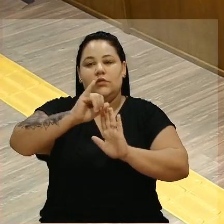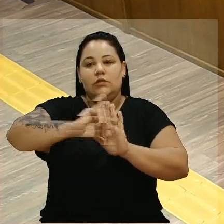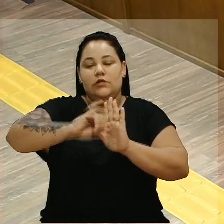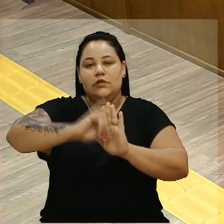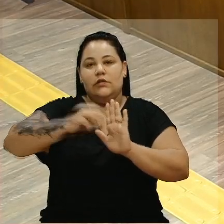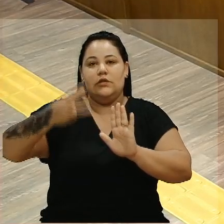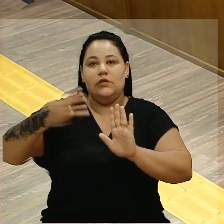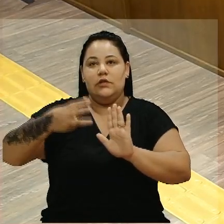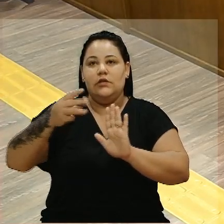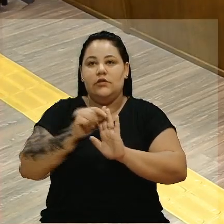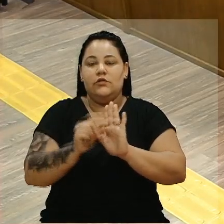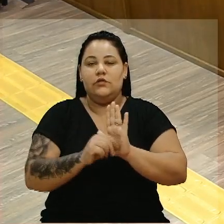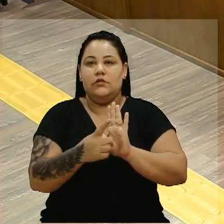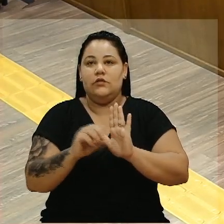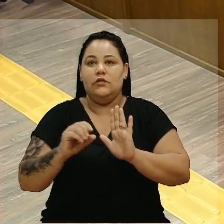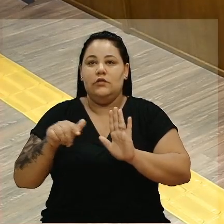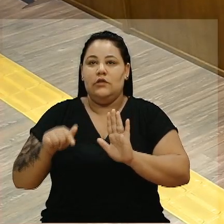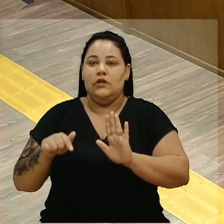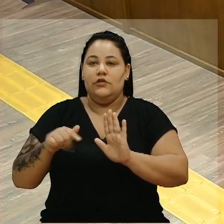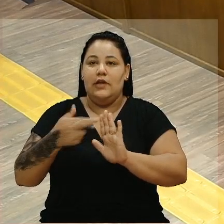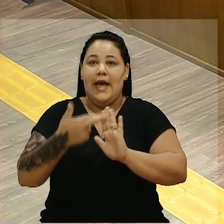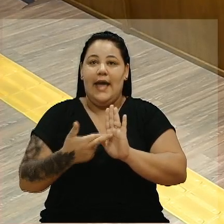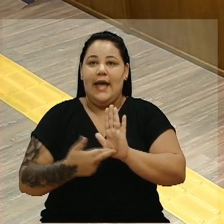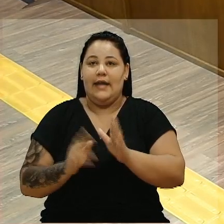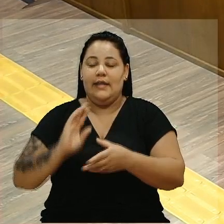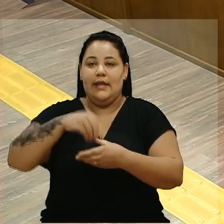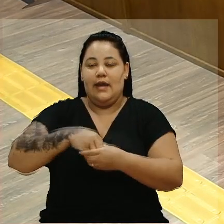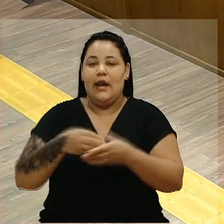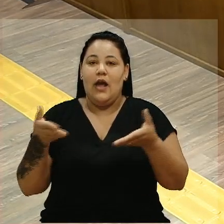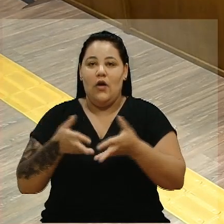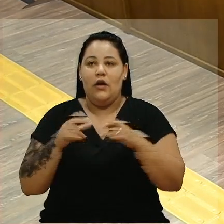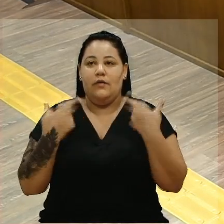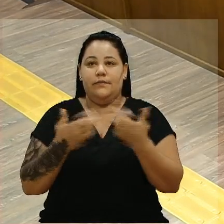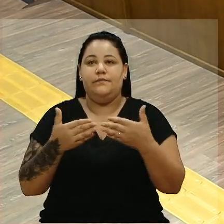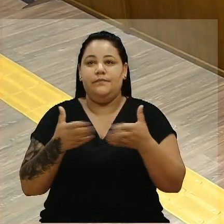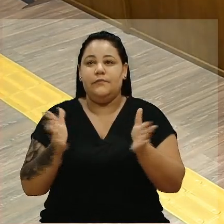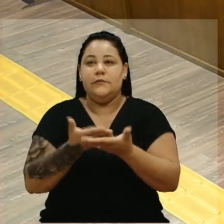Regimento Interno, essa sessão ordinária abre espaço para a manifestação de visitantes